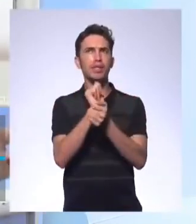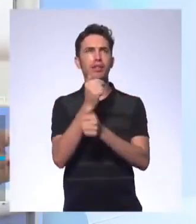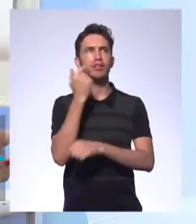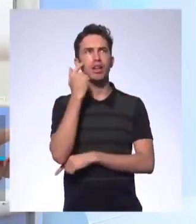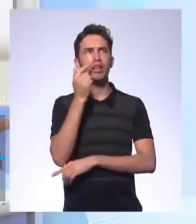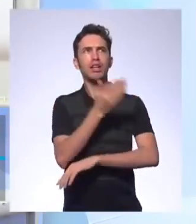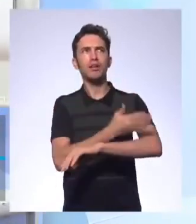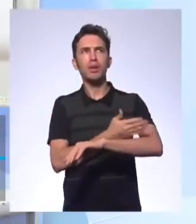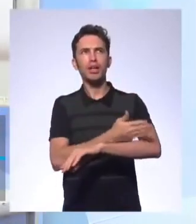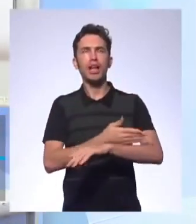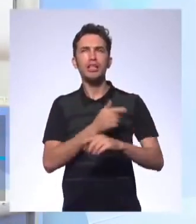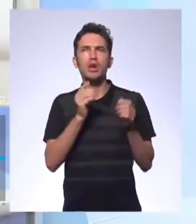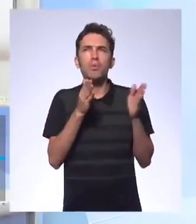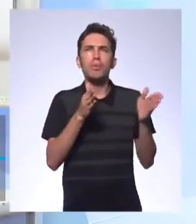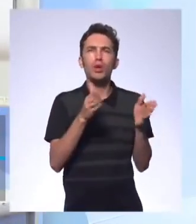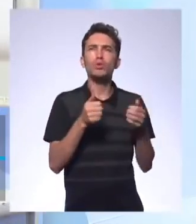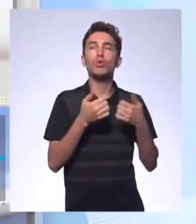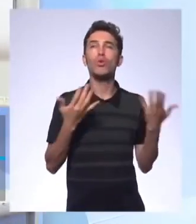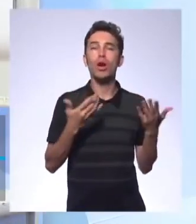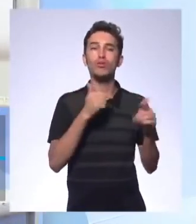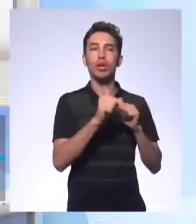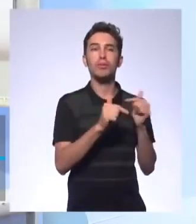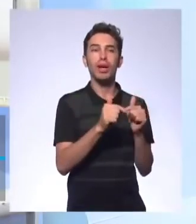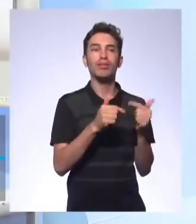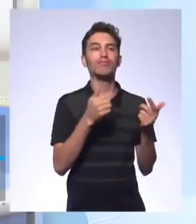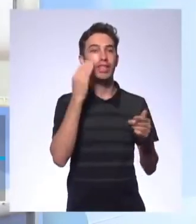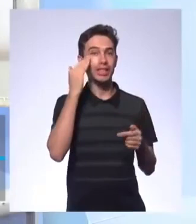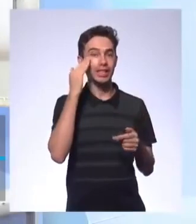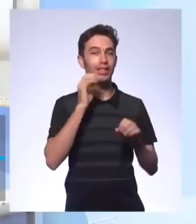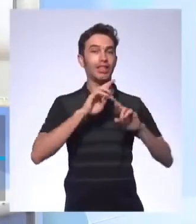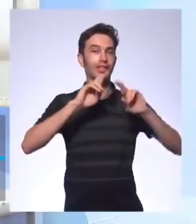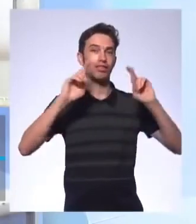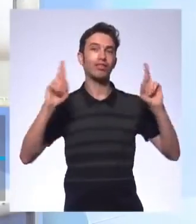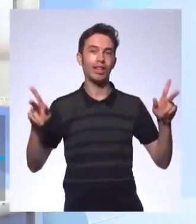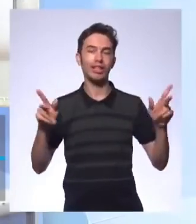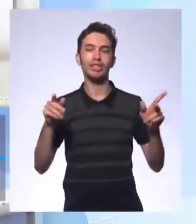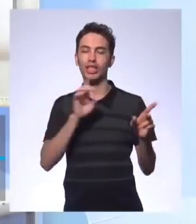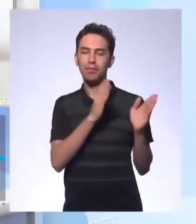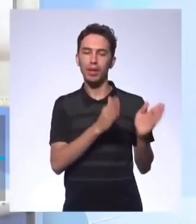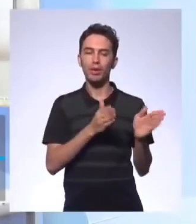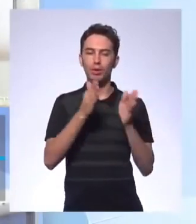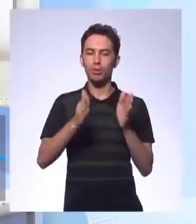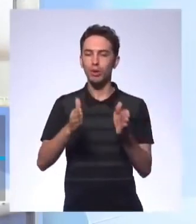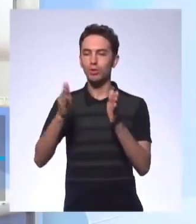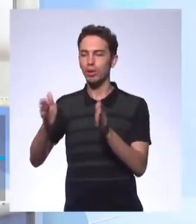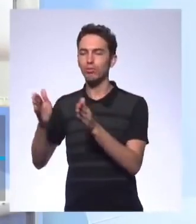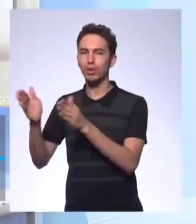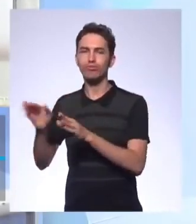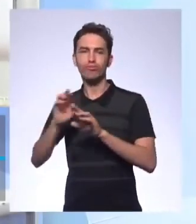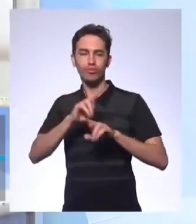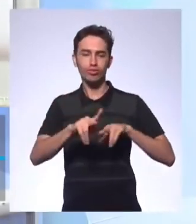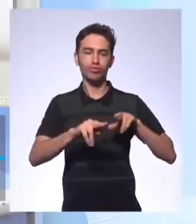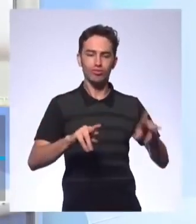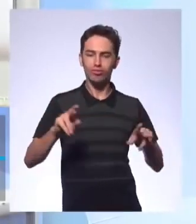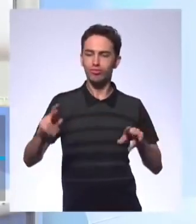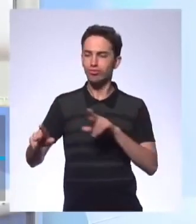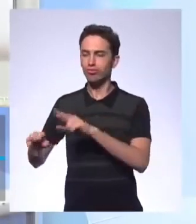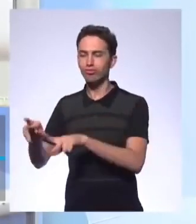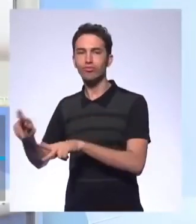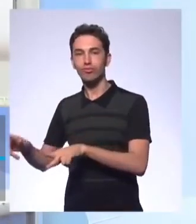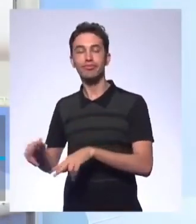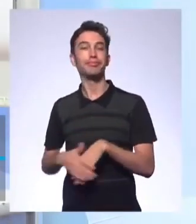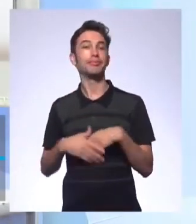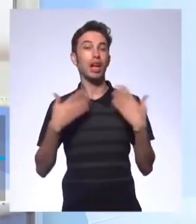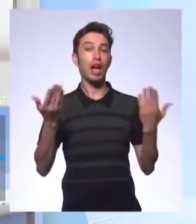falávamos lá da história antiga, tinha uma relação com o trabalho. Hoje, a relação com o trabalho é outra, mas a história que nós